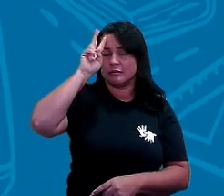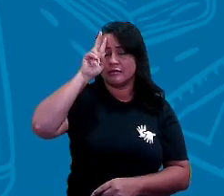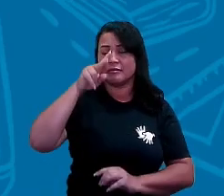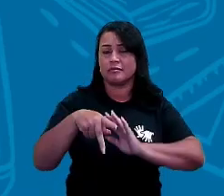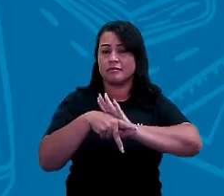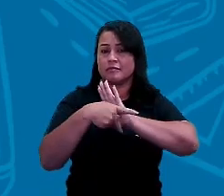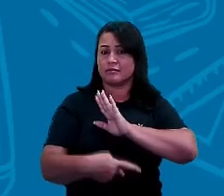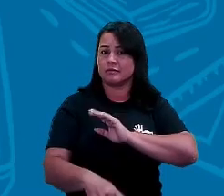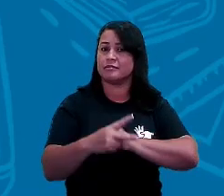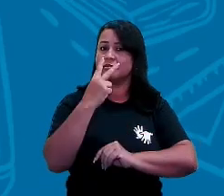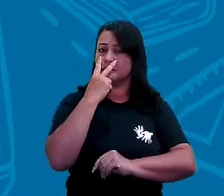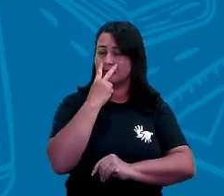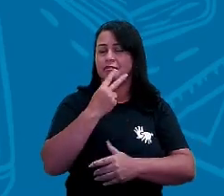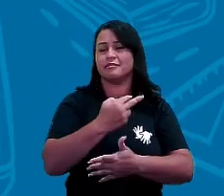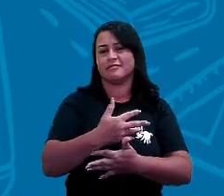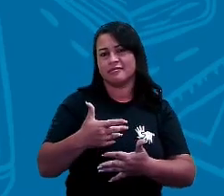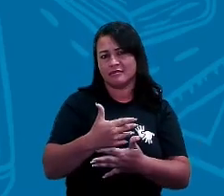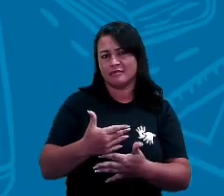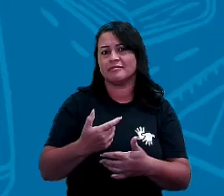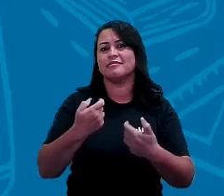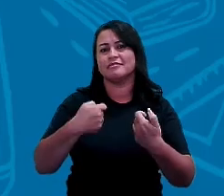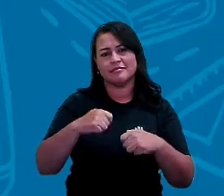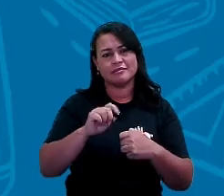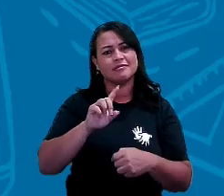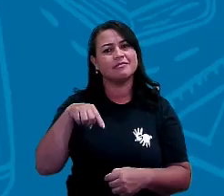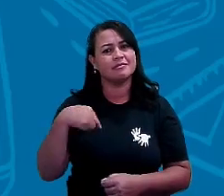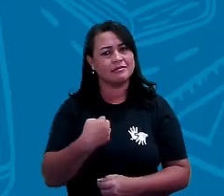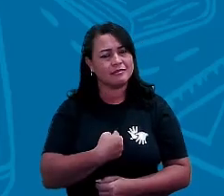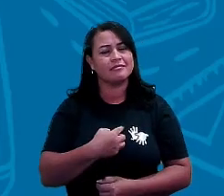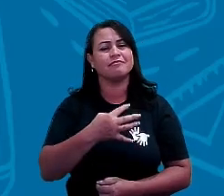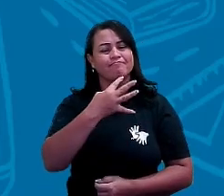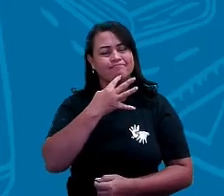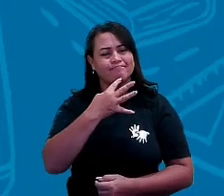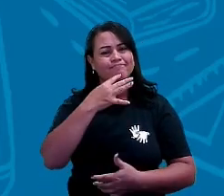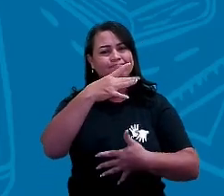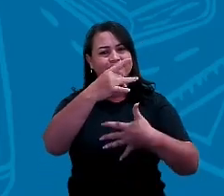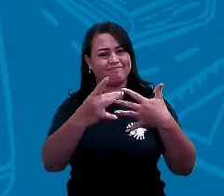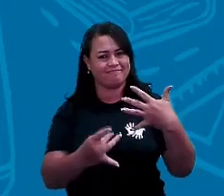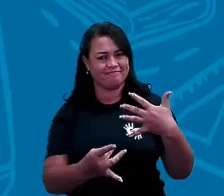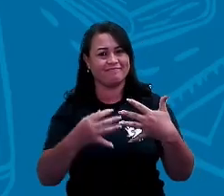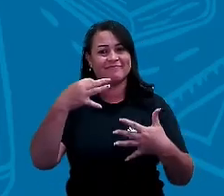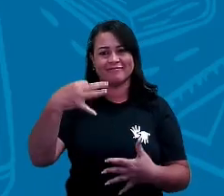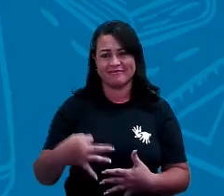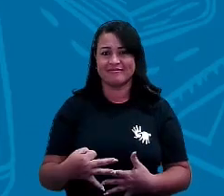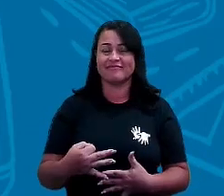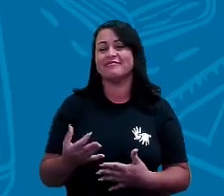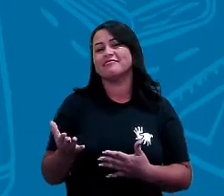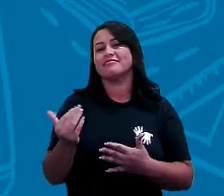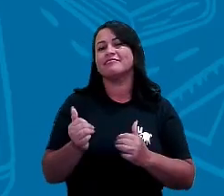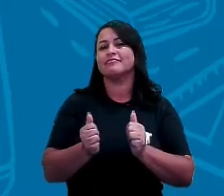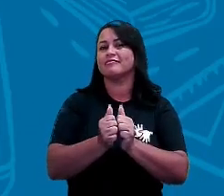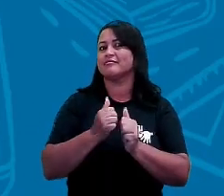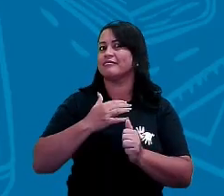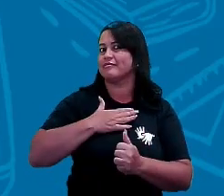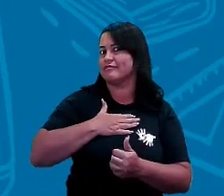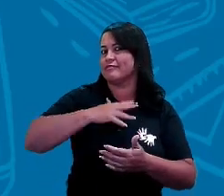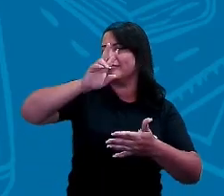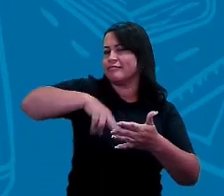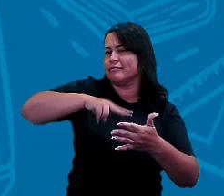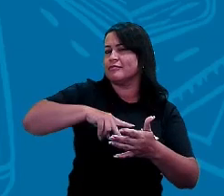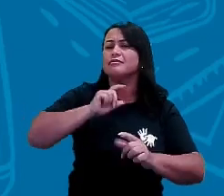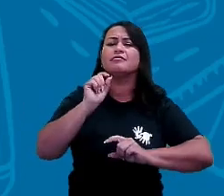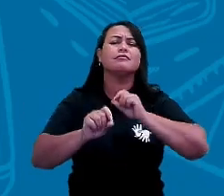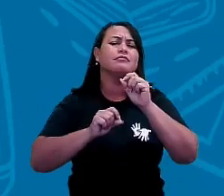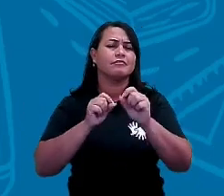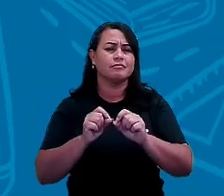precisa prestigiar os fatos que aconteceram na nossa cidade, tá certo? Então, acompanha comigo a leitura sobre o que foi